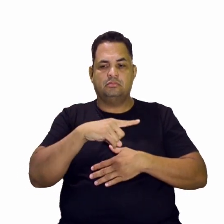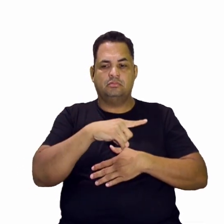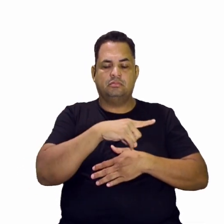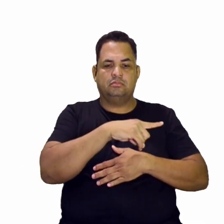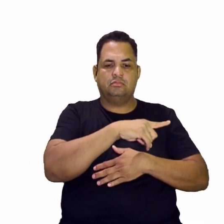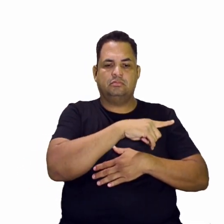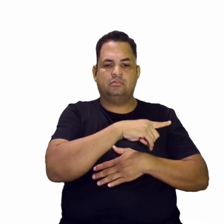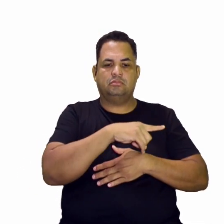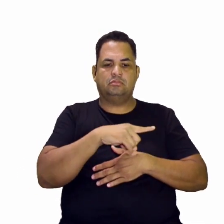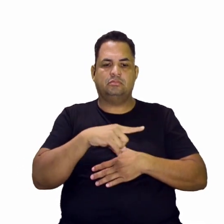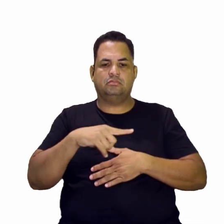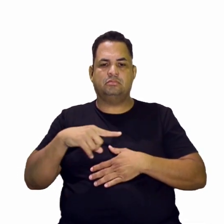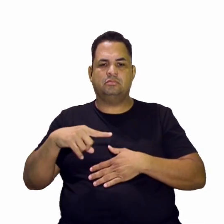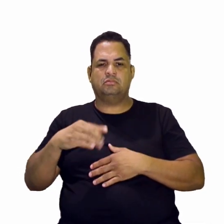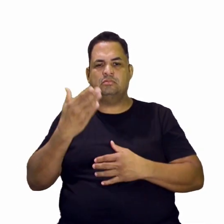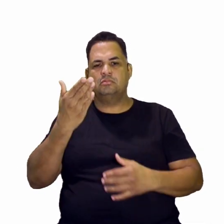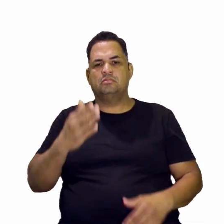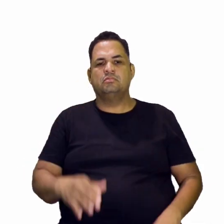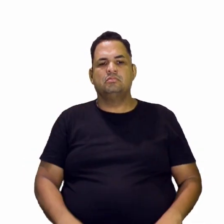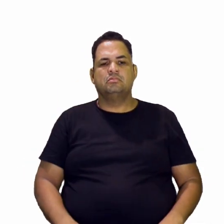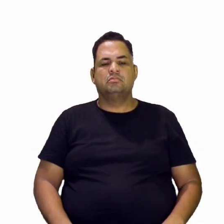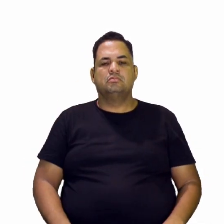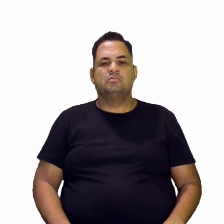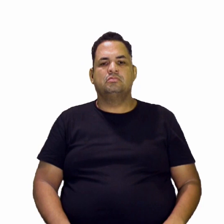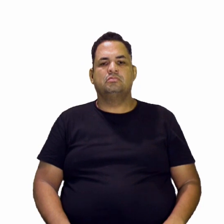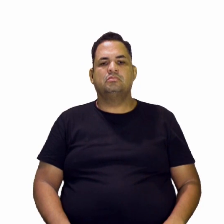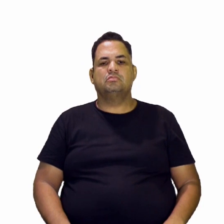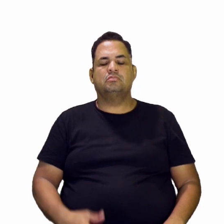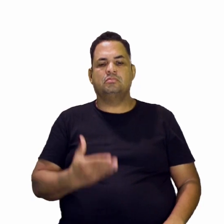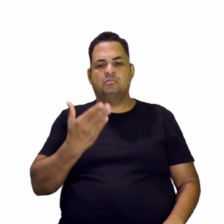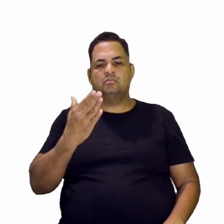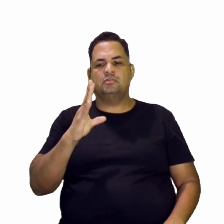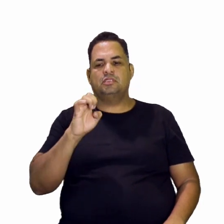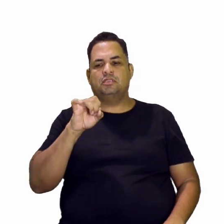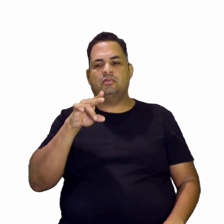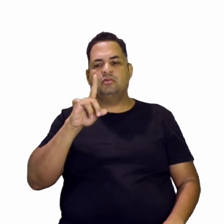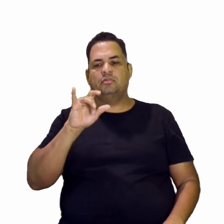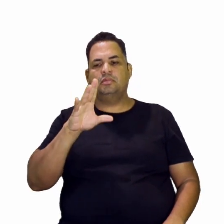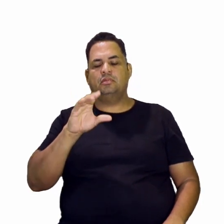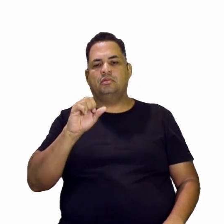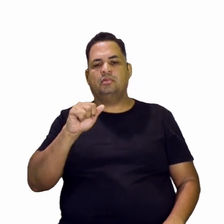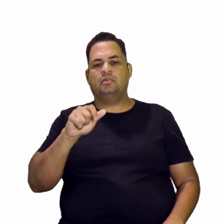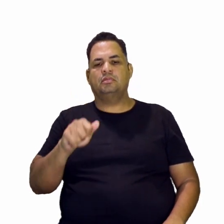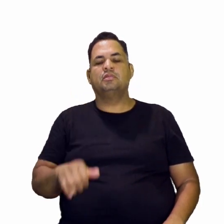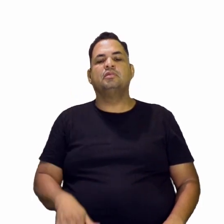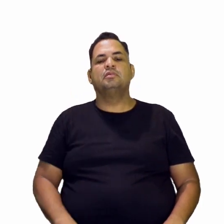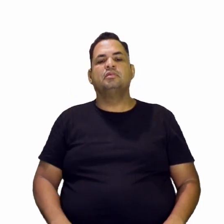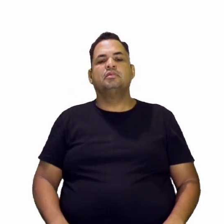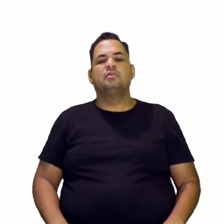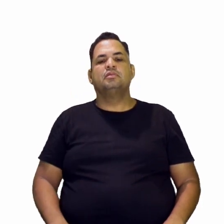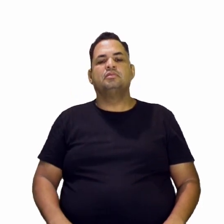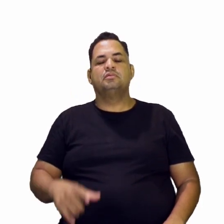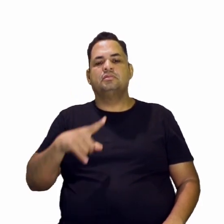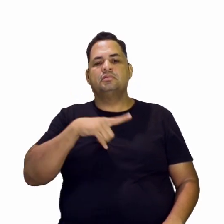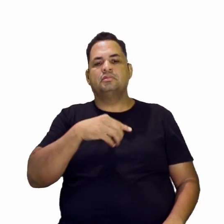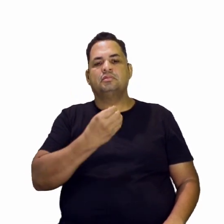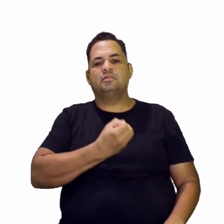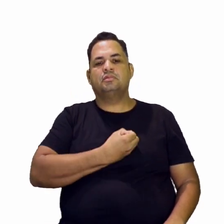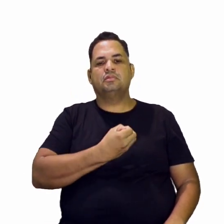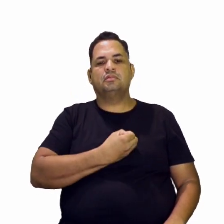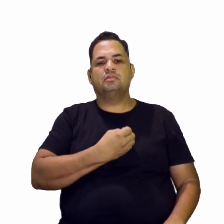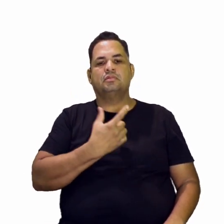centopeias, né? As minhocas, as centopeias, piolho de cobra também, né? Tem esses